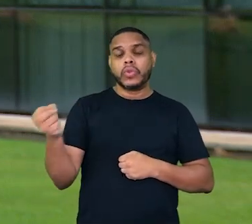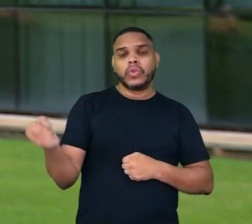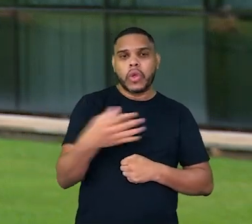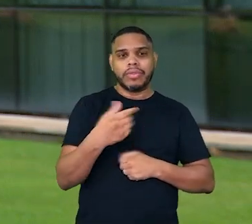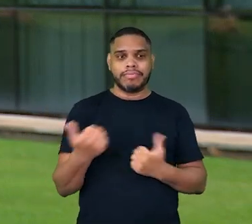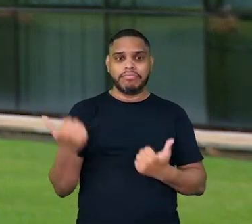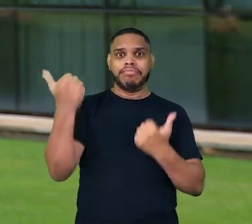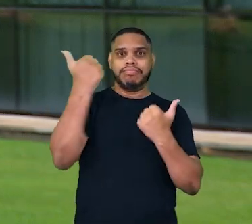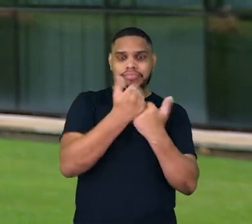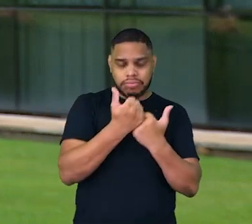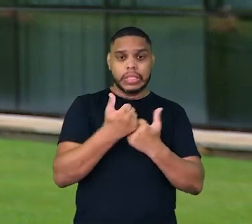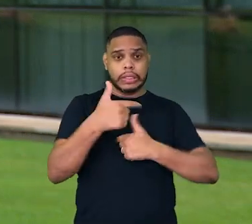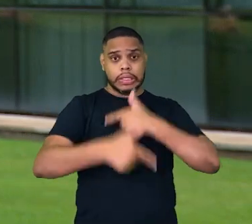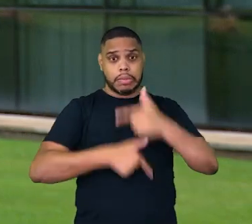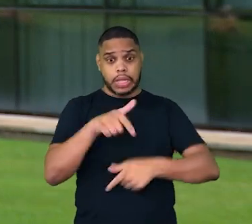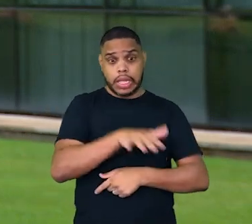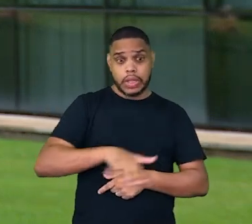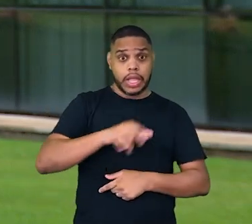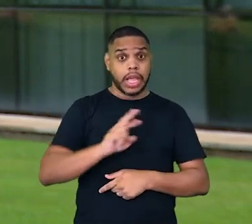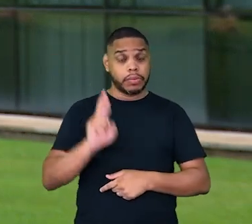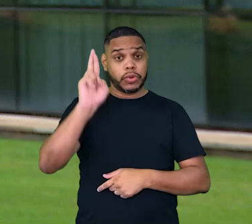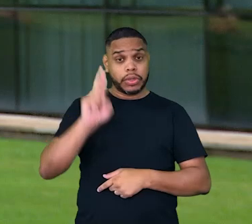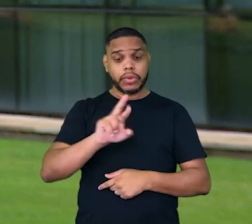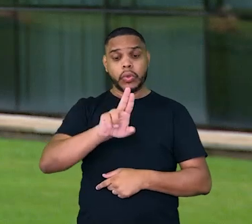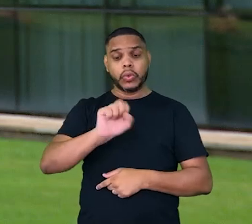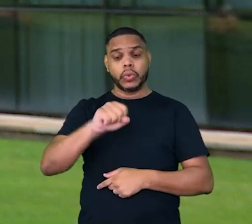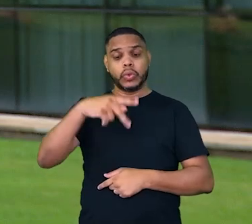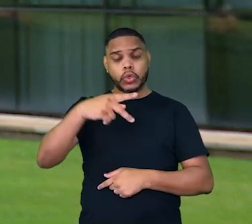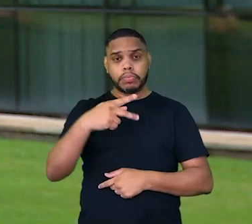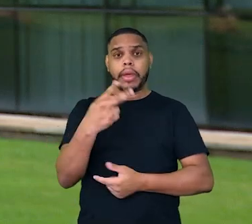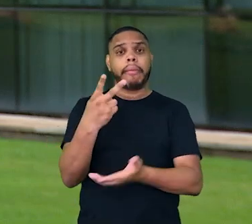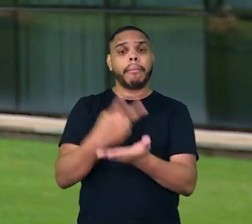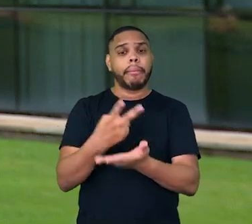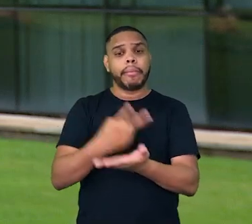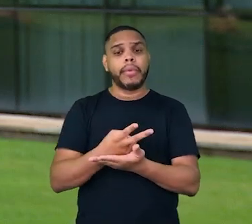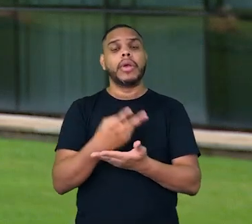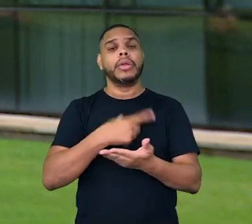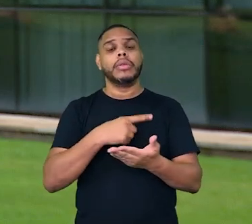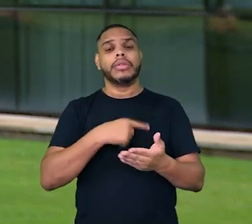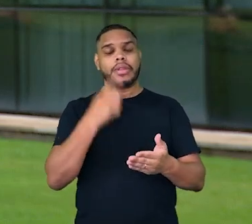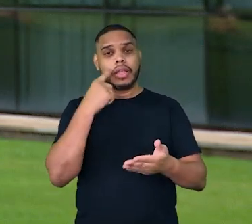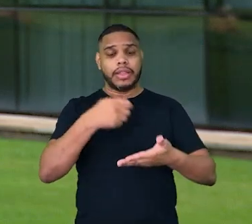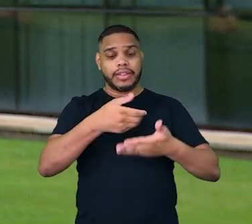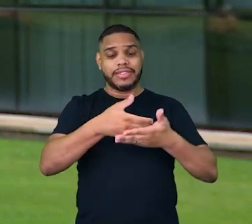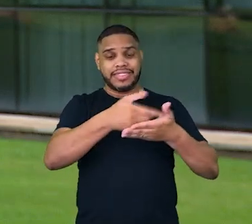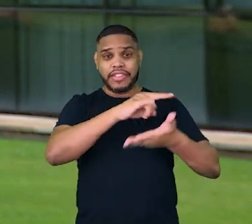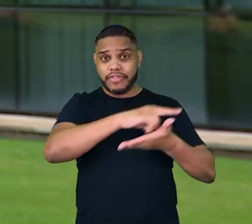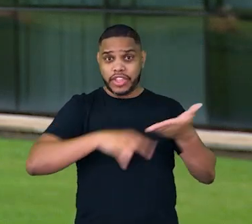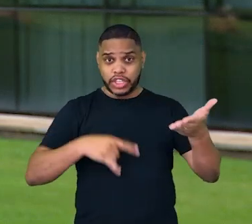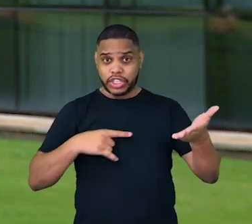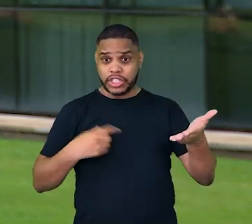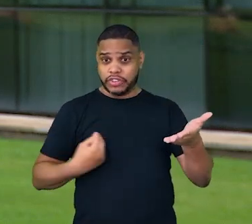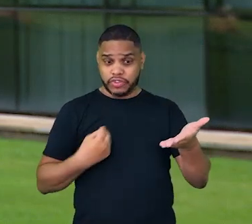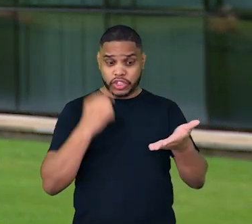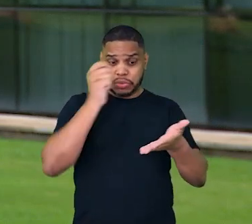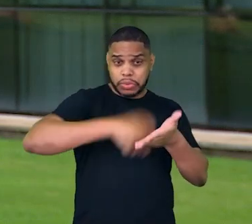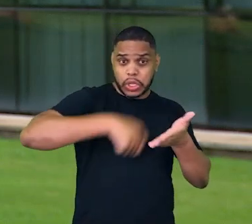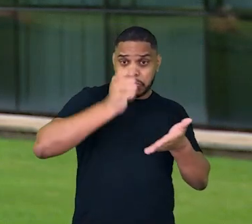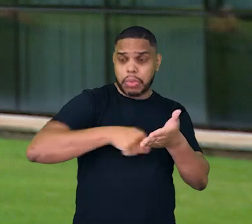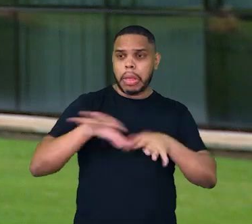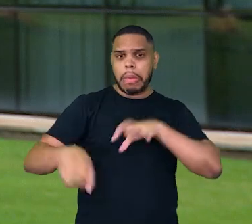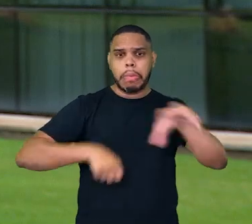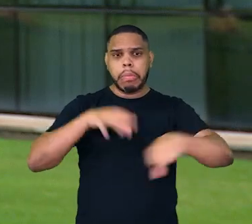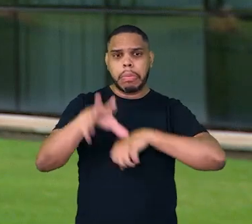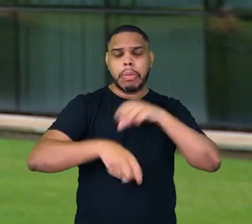novo prefeito do campus assumiu o cargo, a USP, sem justificativa, começou a recolher a ficha de presença de forma